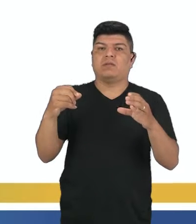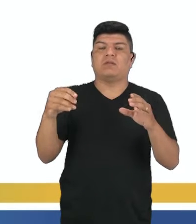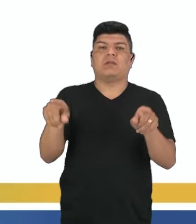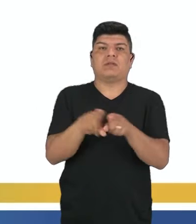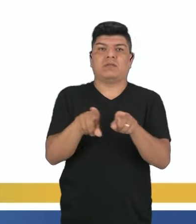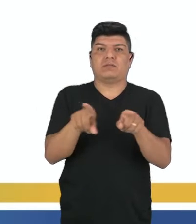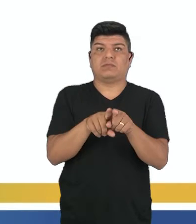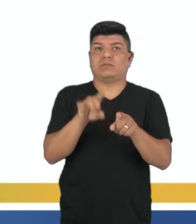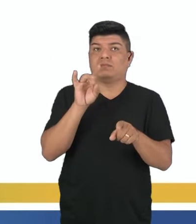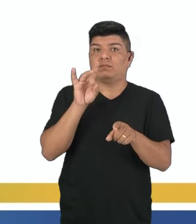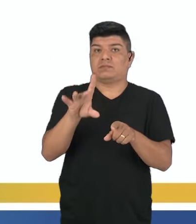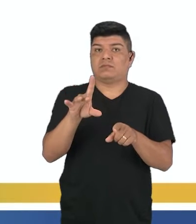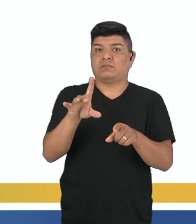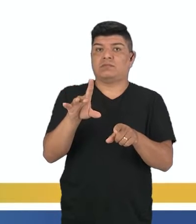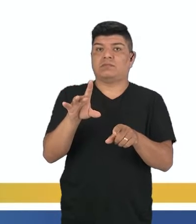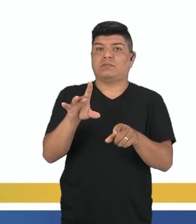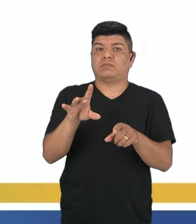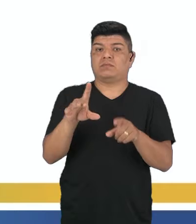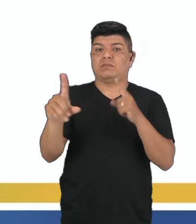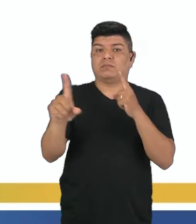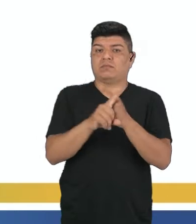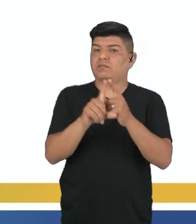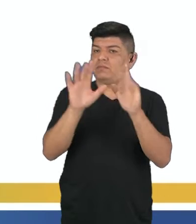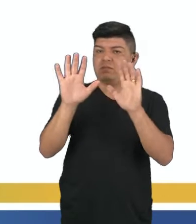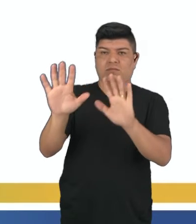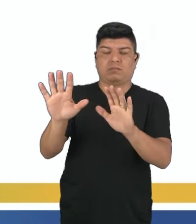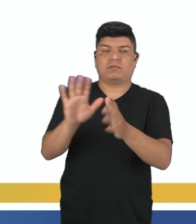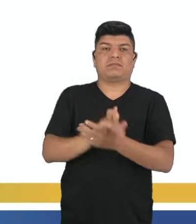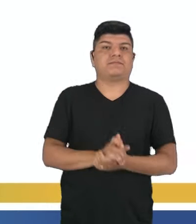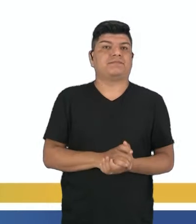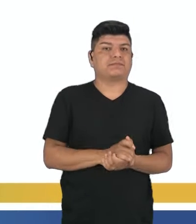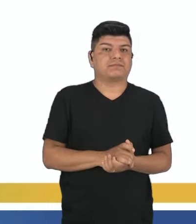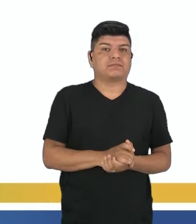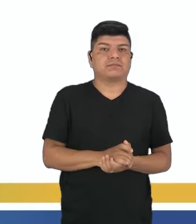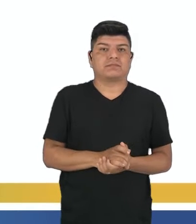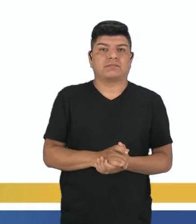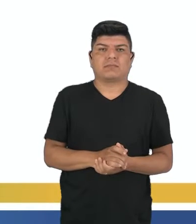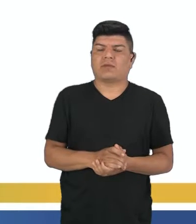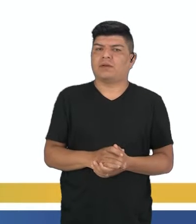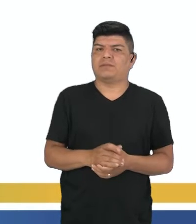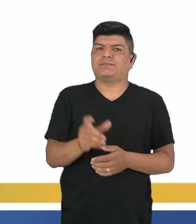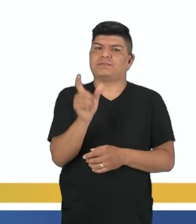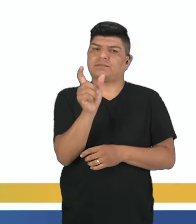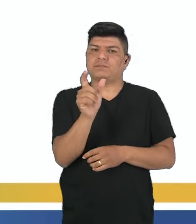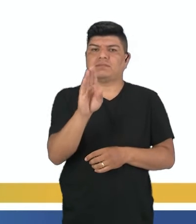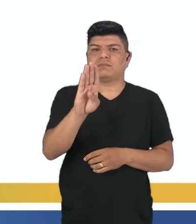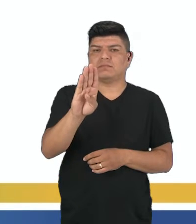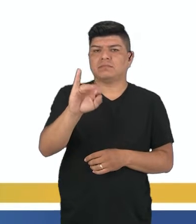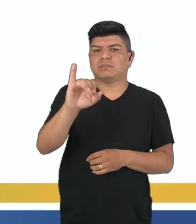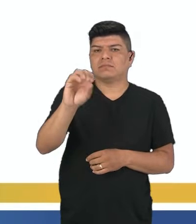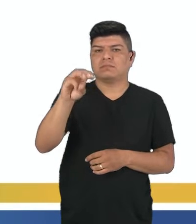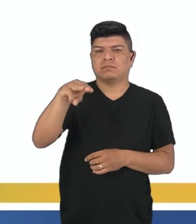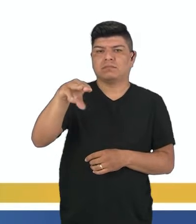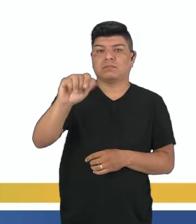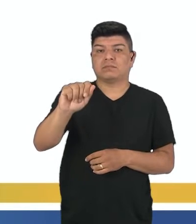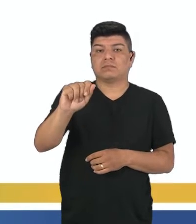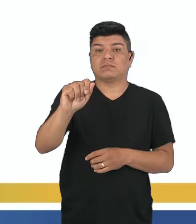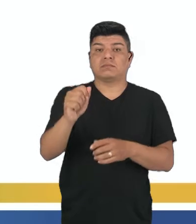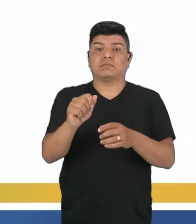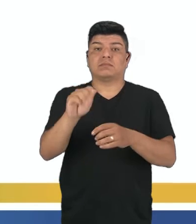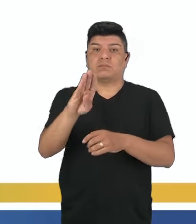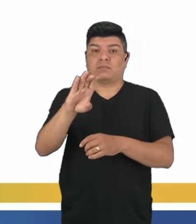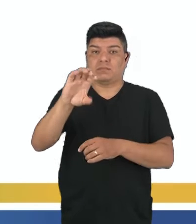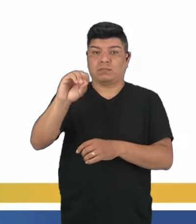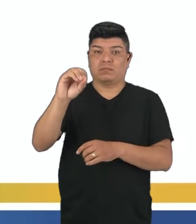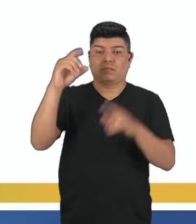encontrar aquela flora e aquela fauna naquele bioma. Bom, esse termo bioma, ele vem do grego. Bio significa